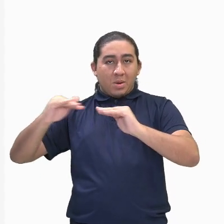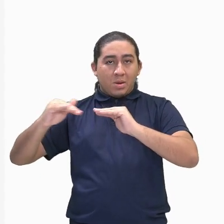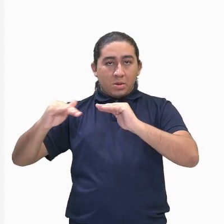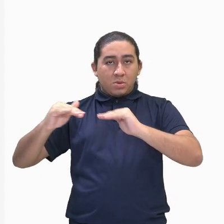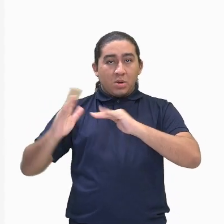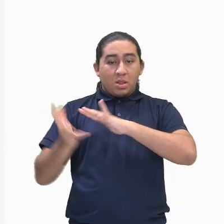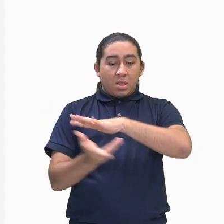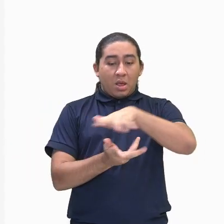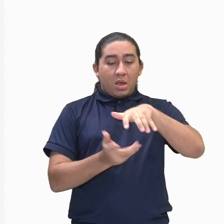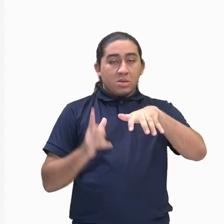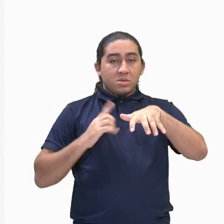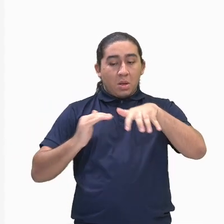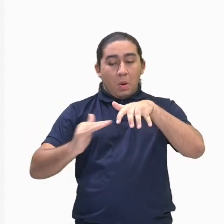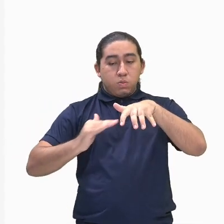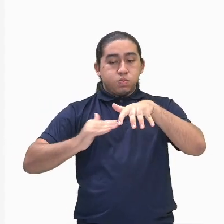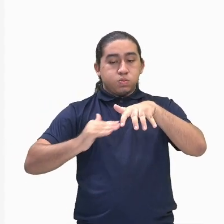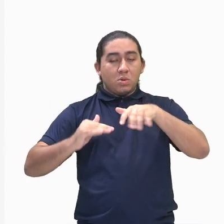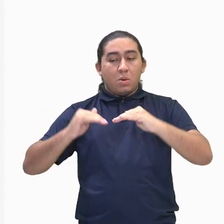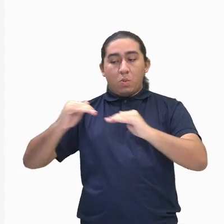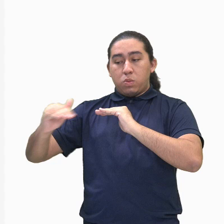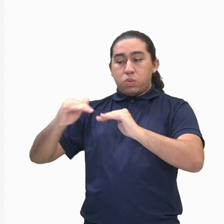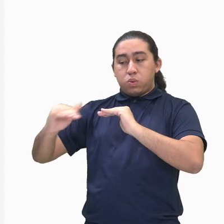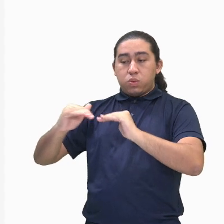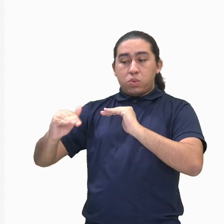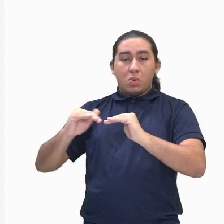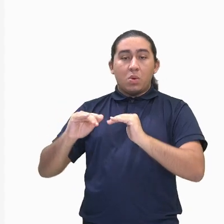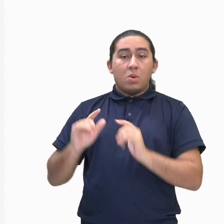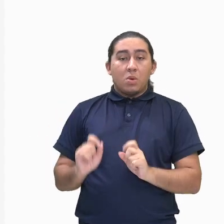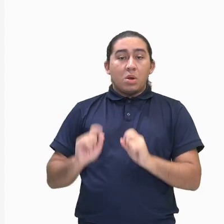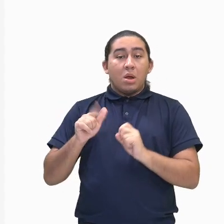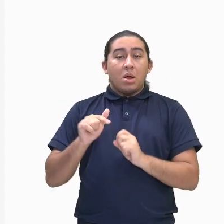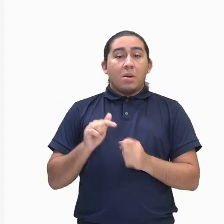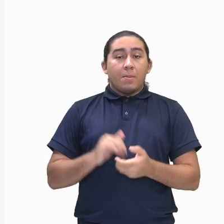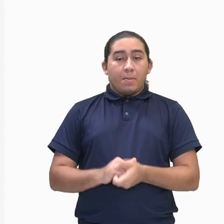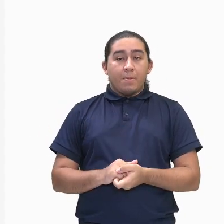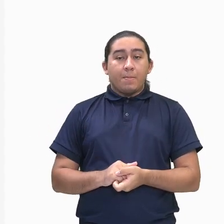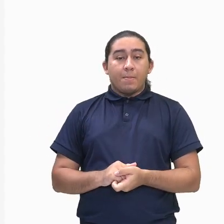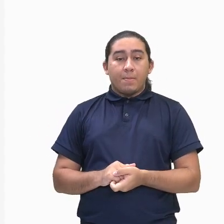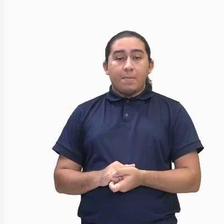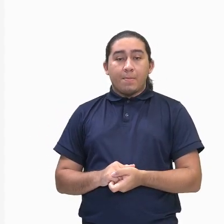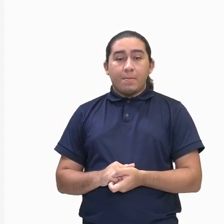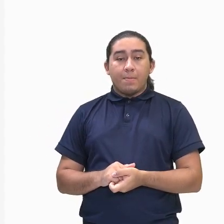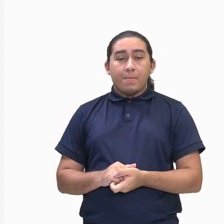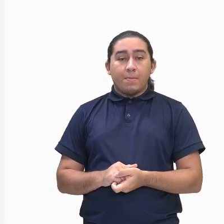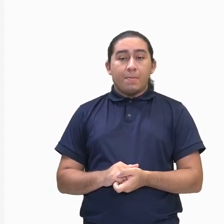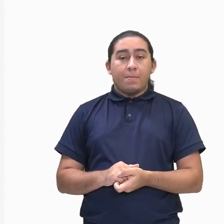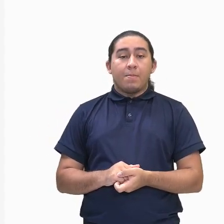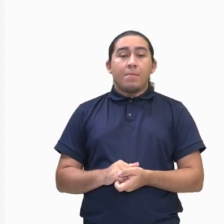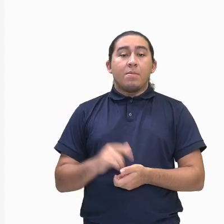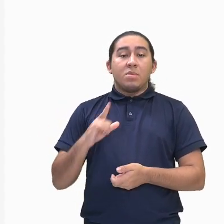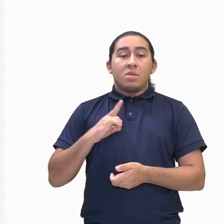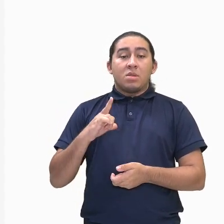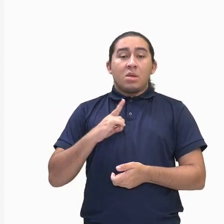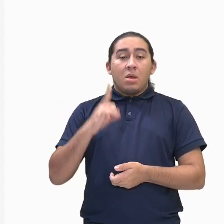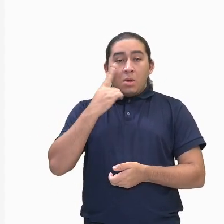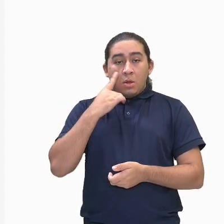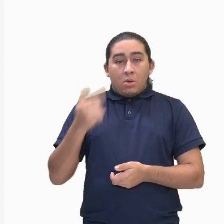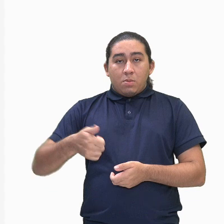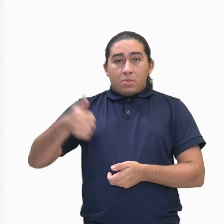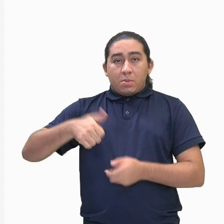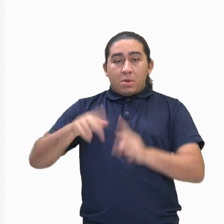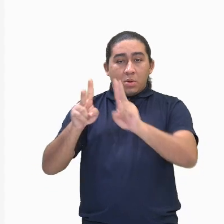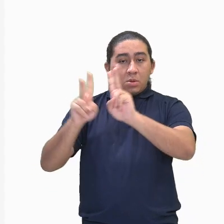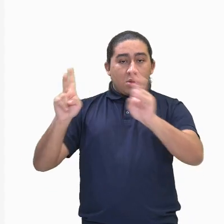Os parâmetros que caracterizam um sismo, um terremoto, são foco ou hipocentro, que é o local onde ocorreu